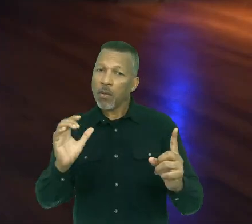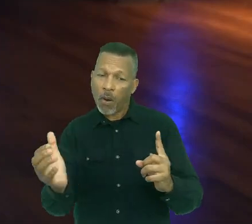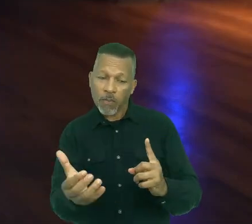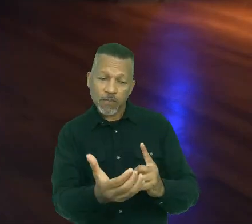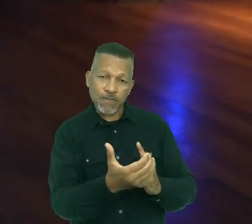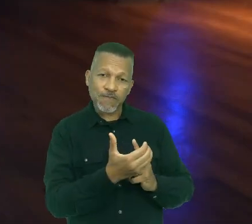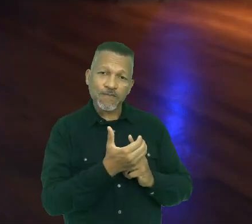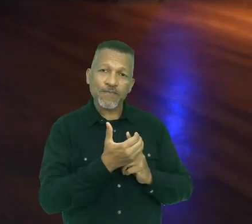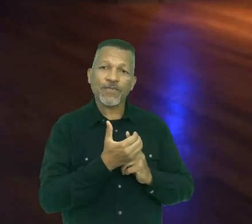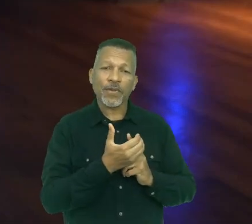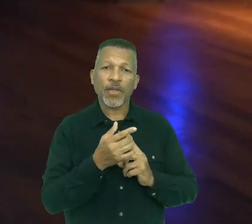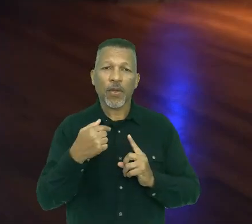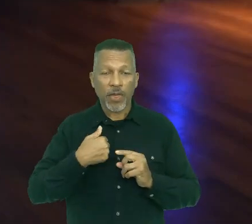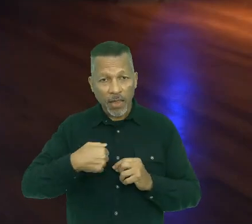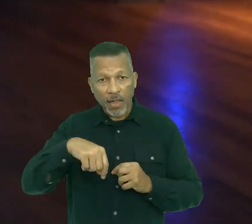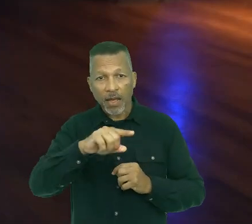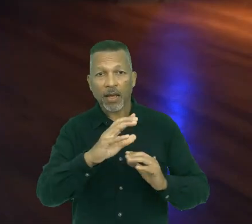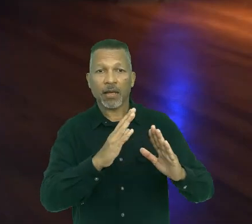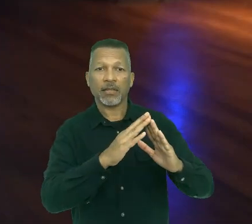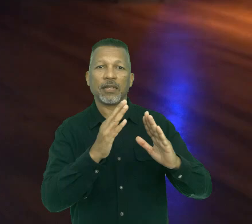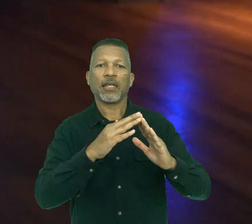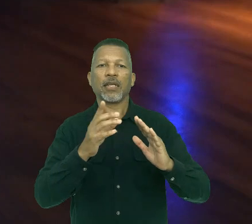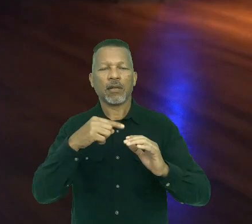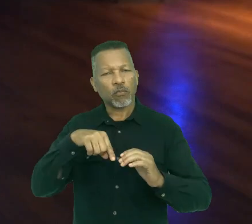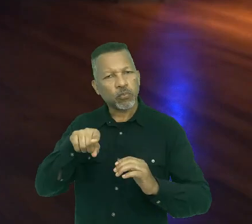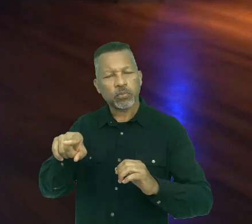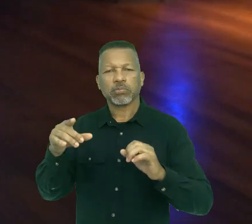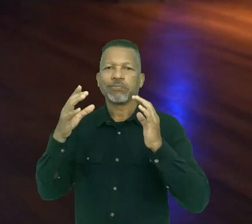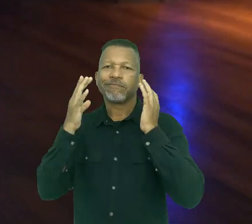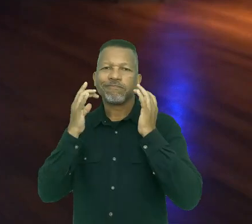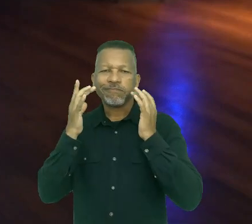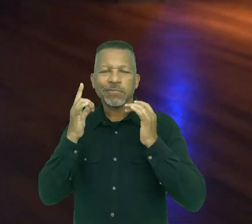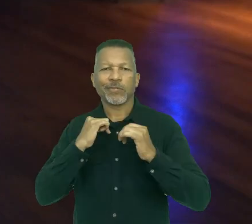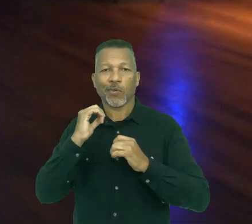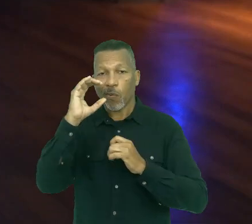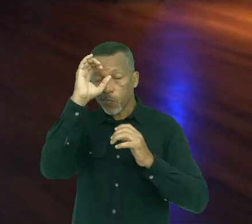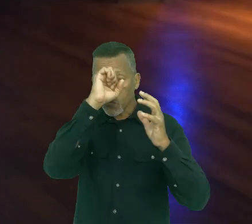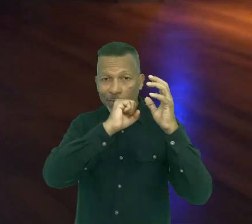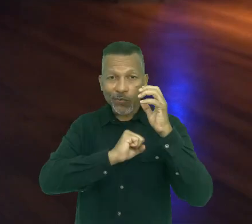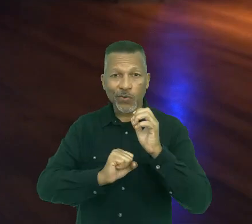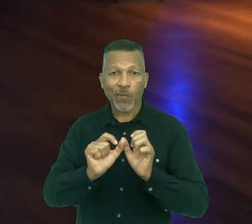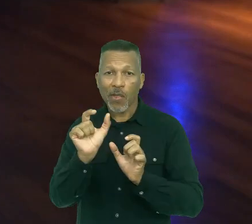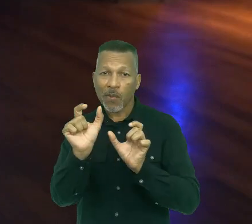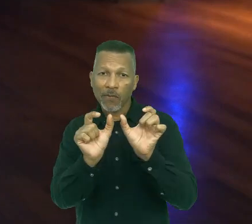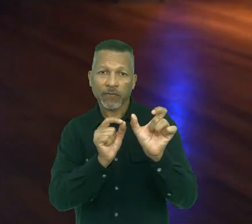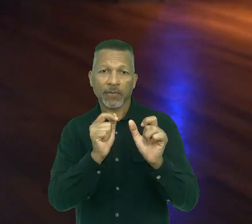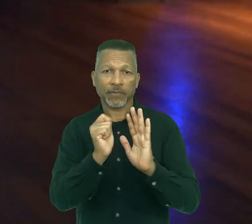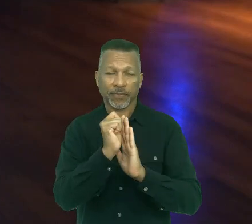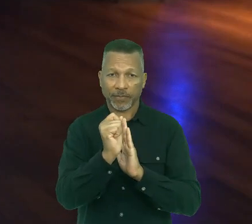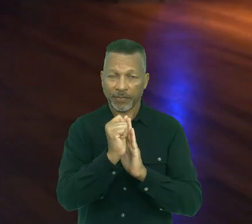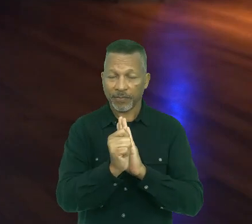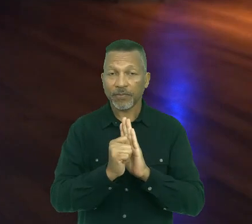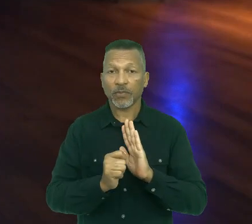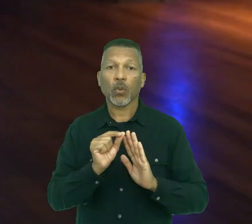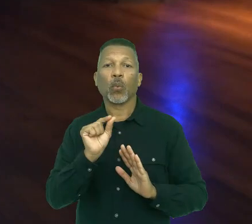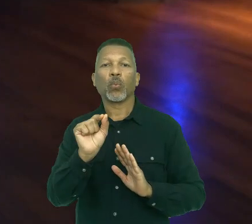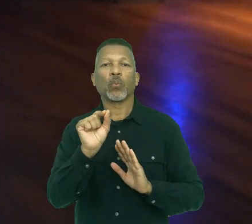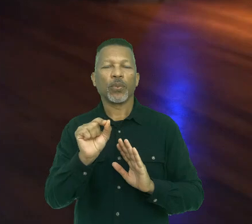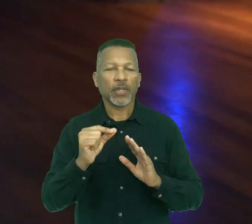Eu ia para casa do Daci, eu lia os livros de teatro, eu aprendi as primeiras palavras, que